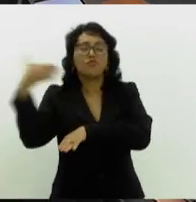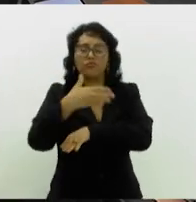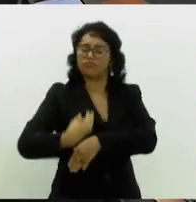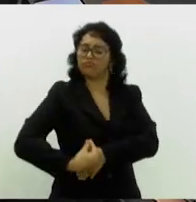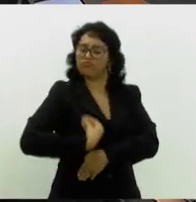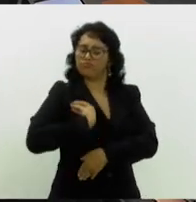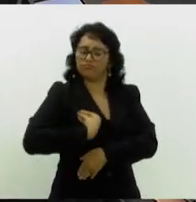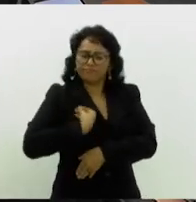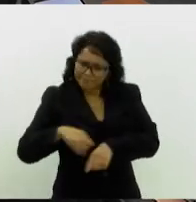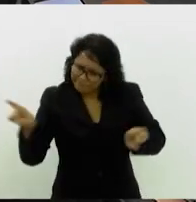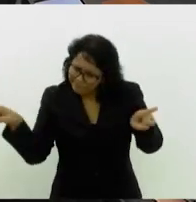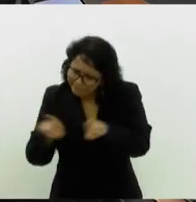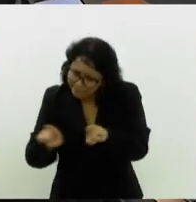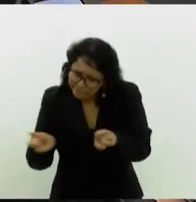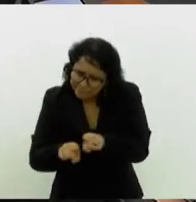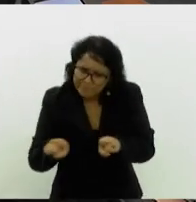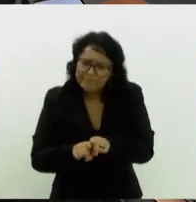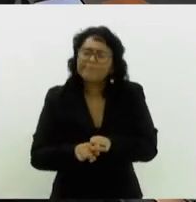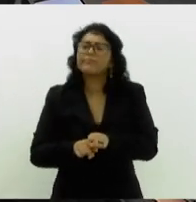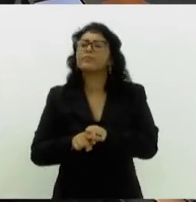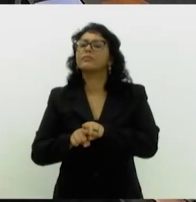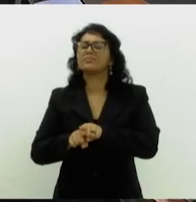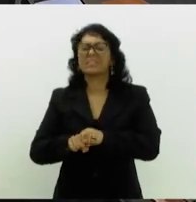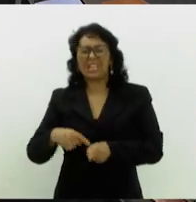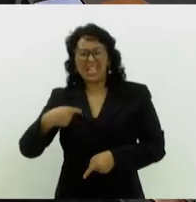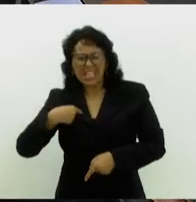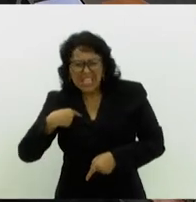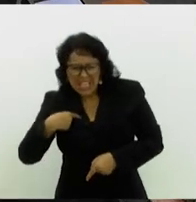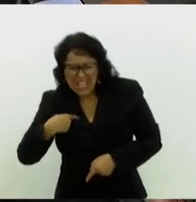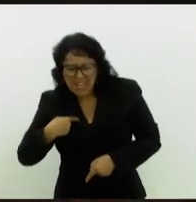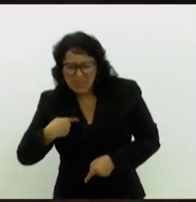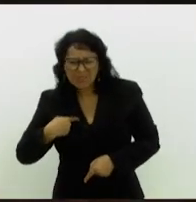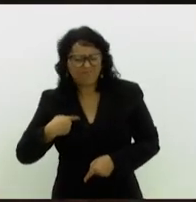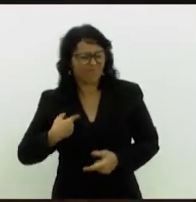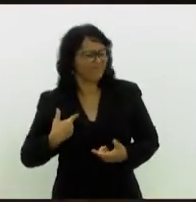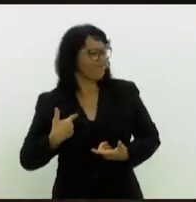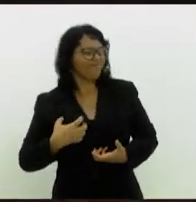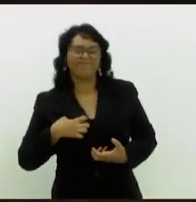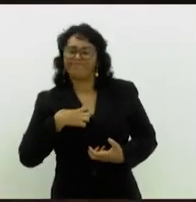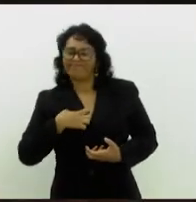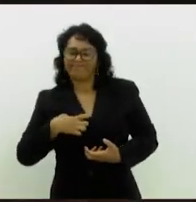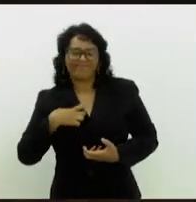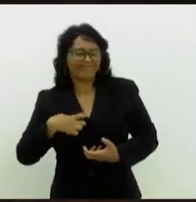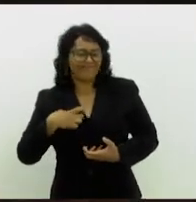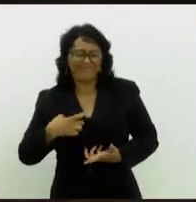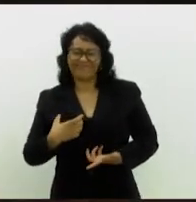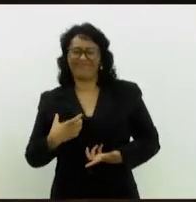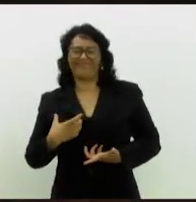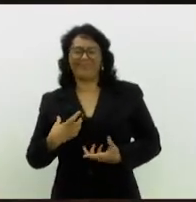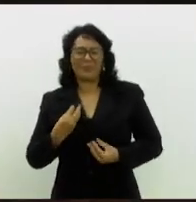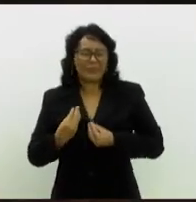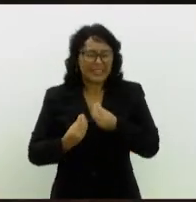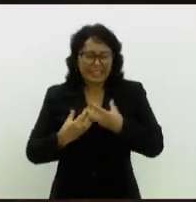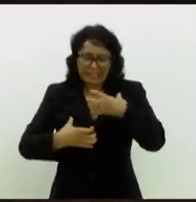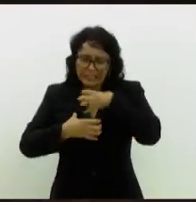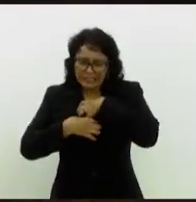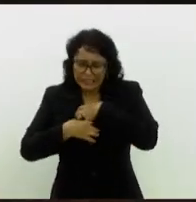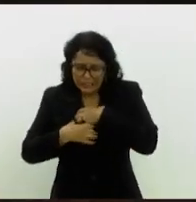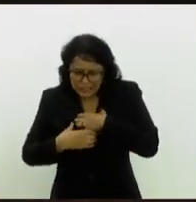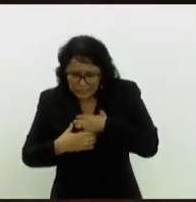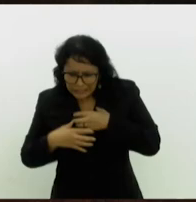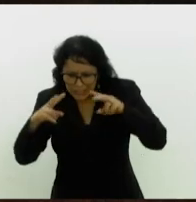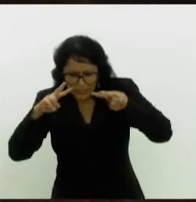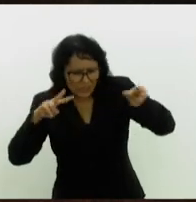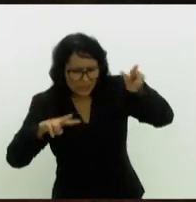quero também registrar a minha insatisfação a minha incont contrariedade de ver essa casa